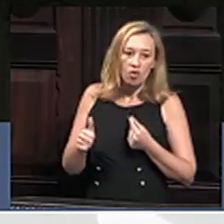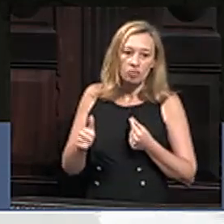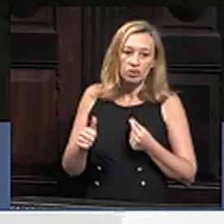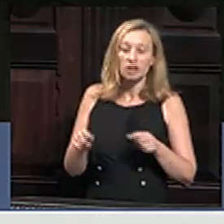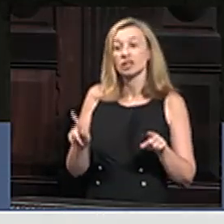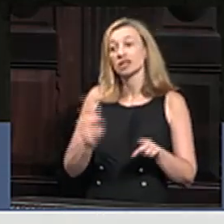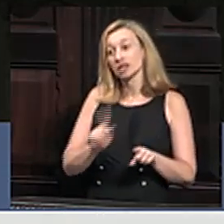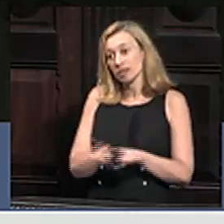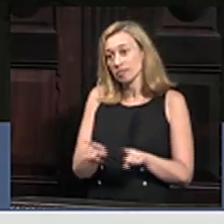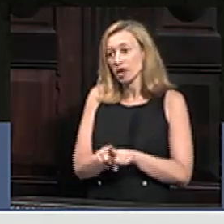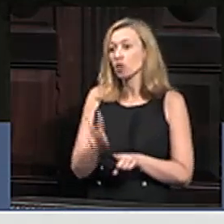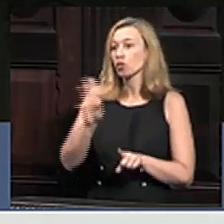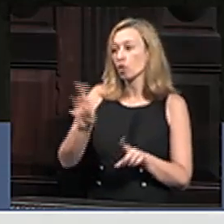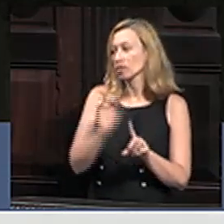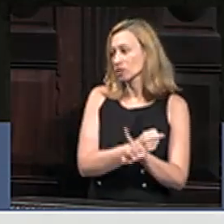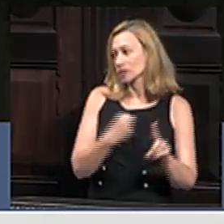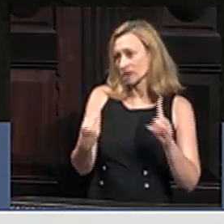social.